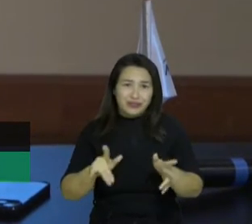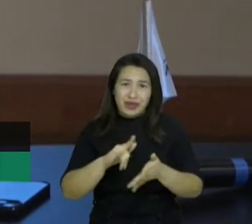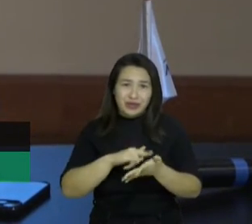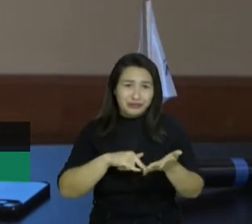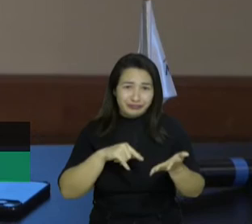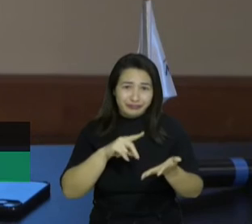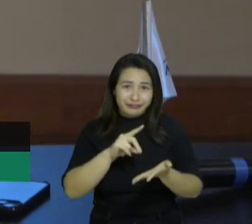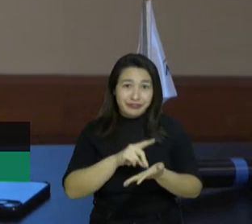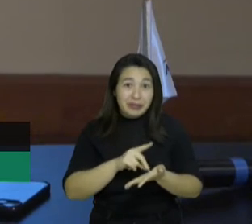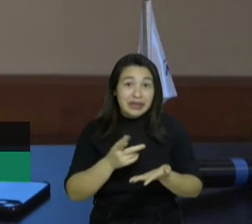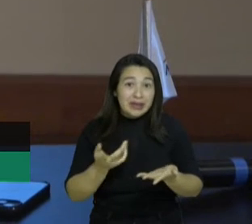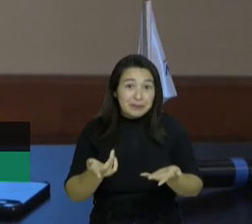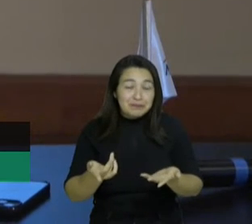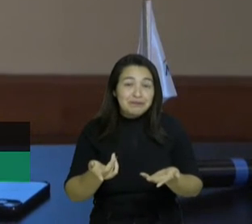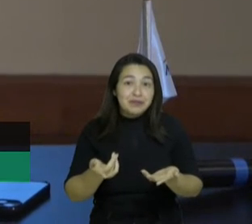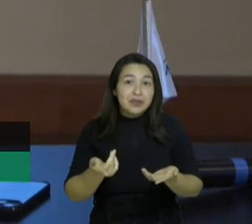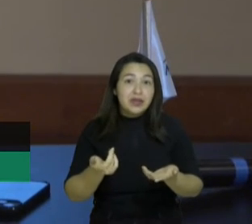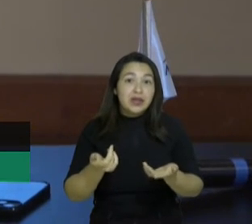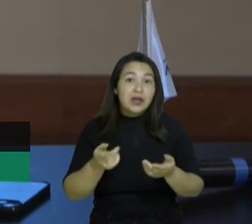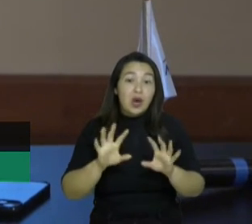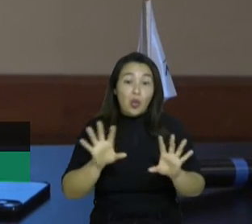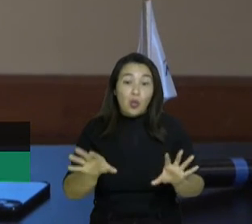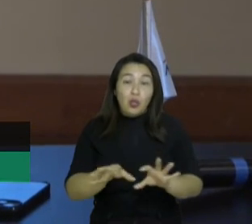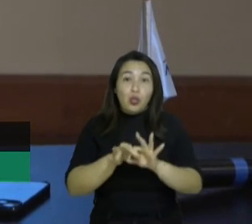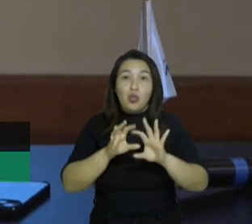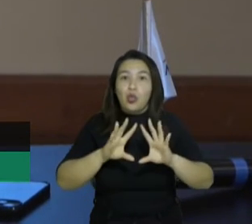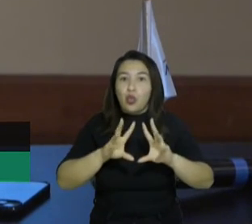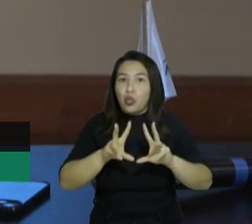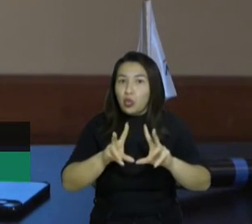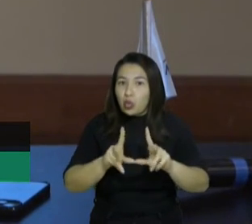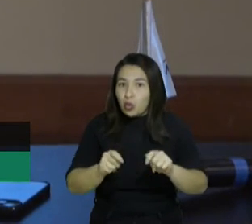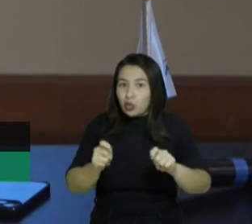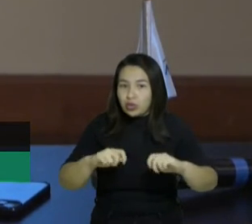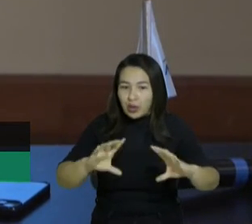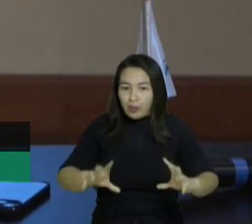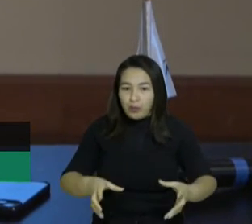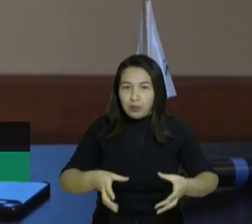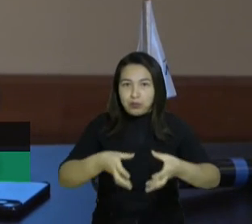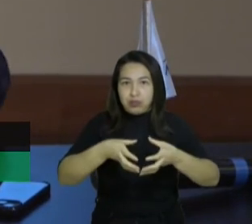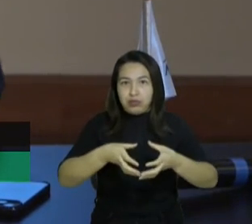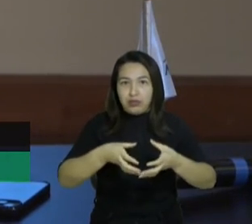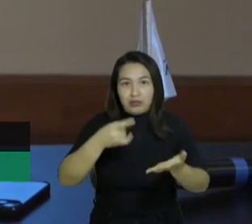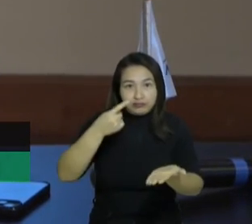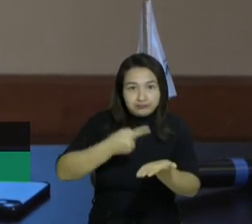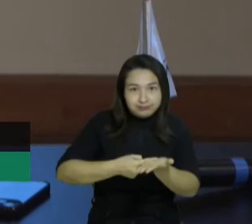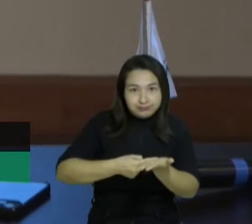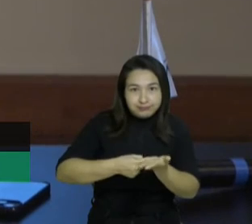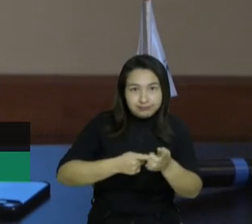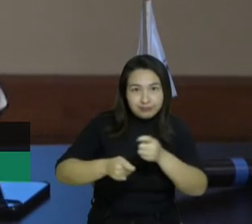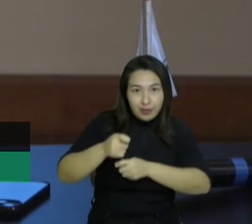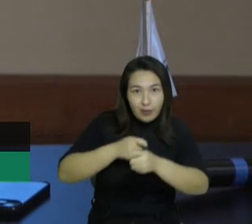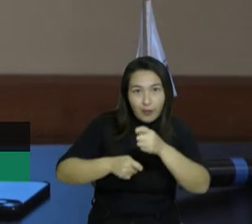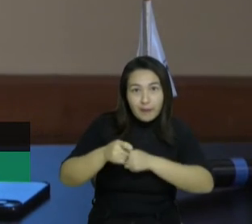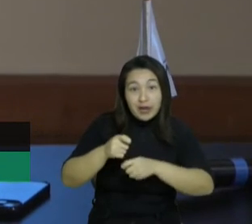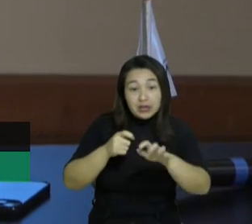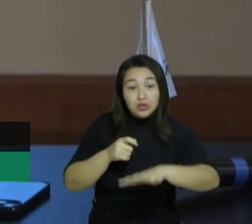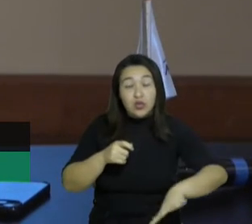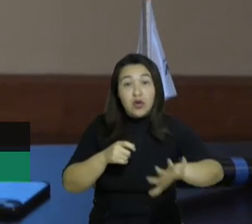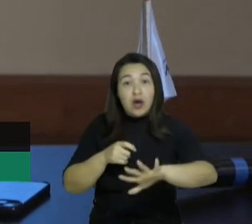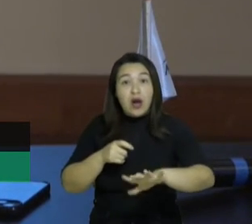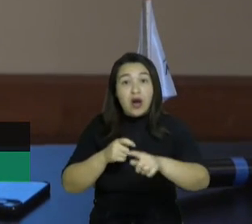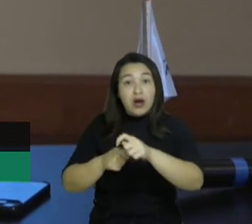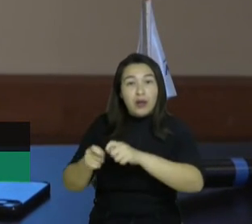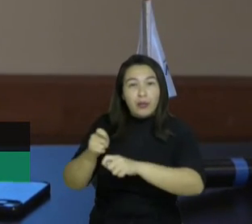Chile quando você une isso num grande faz um combo um grande acord de livre comércio Você tem uma área de livre comércio